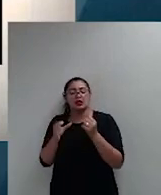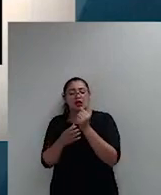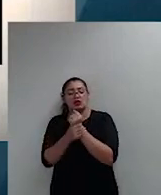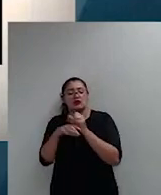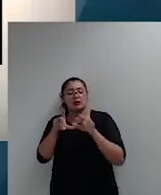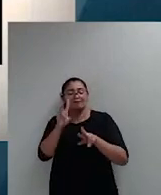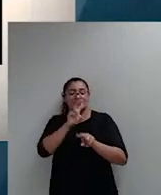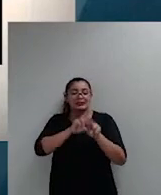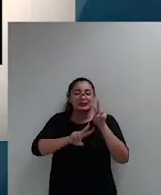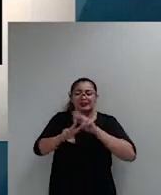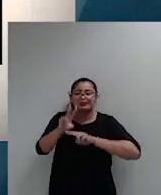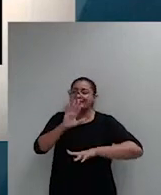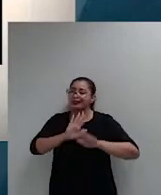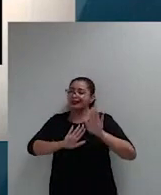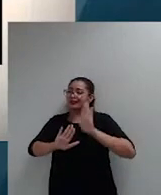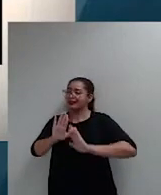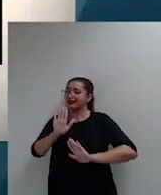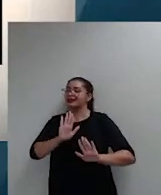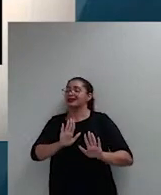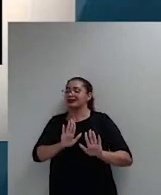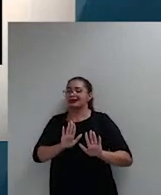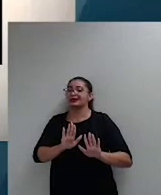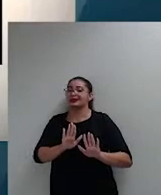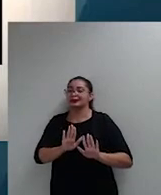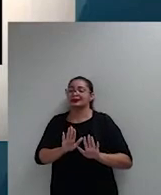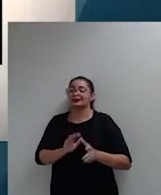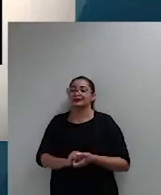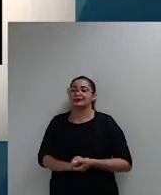sua unidade residencial, também lhe impõe o dever de